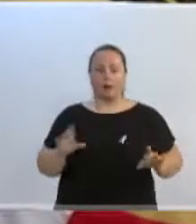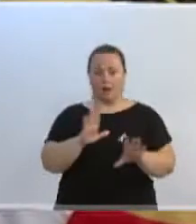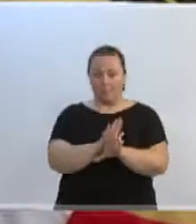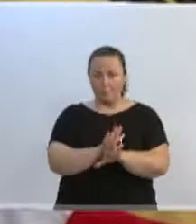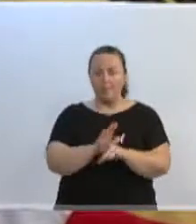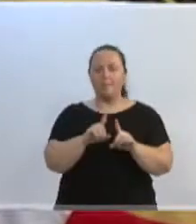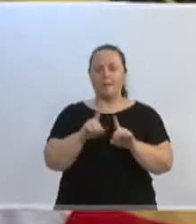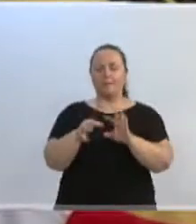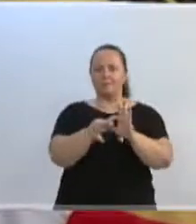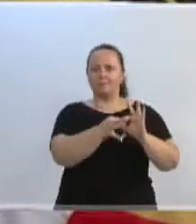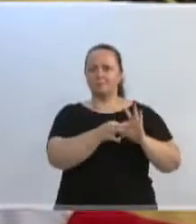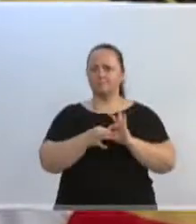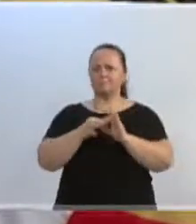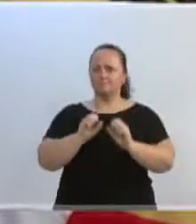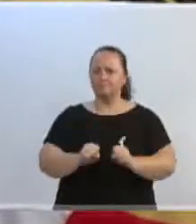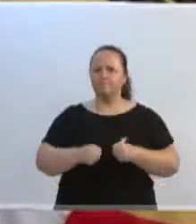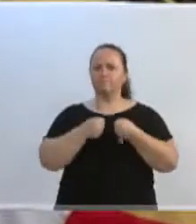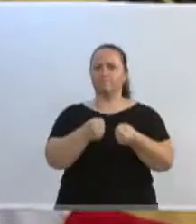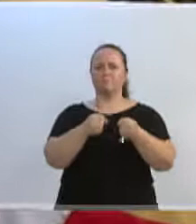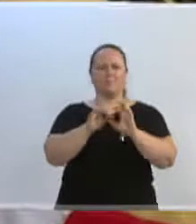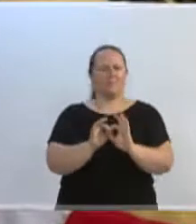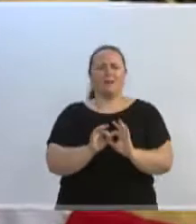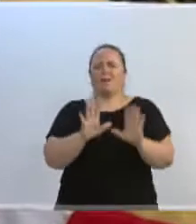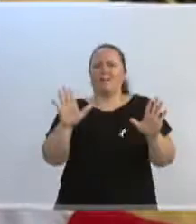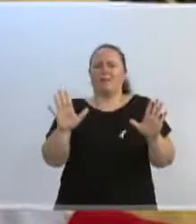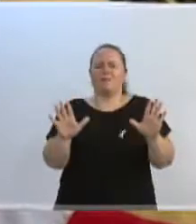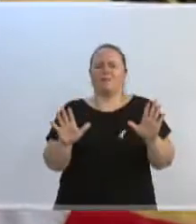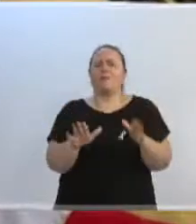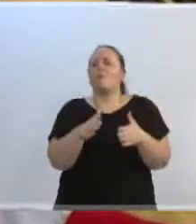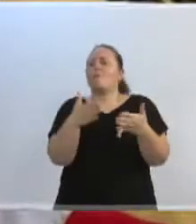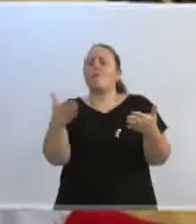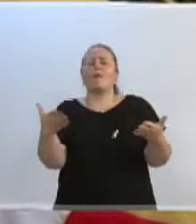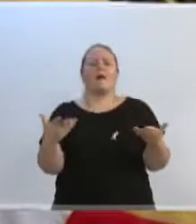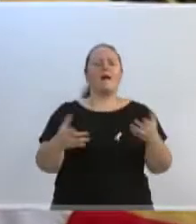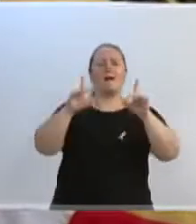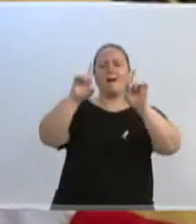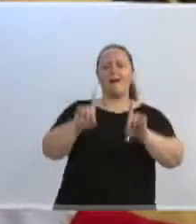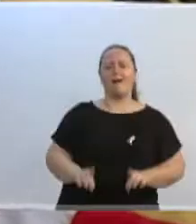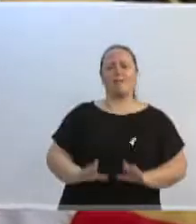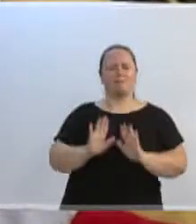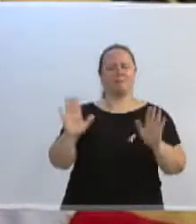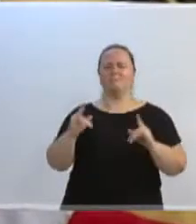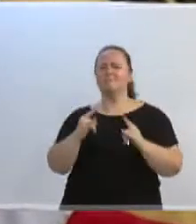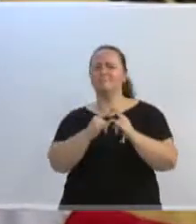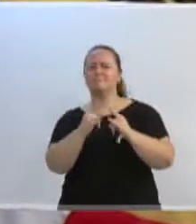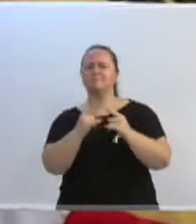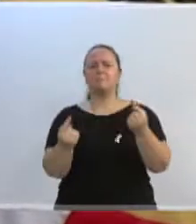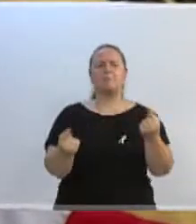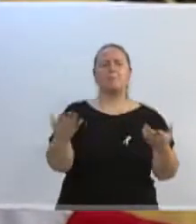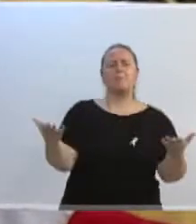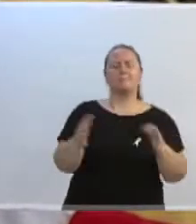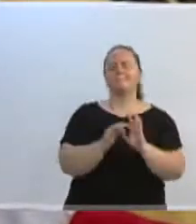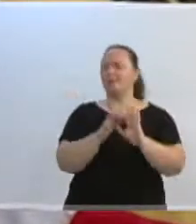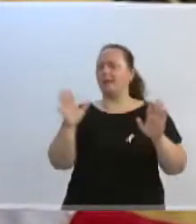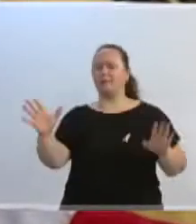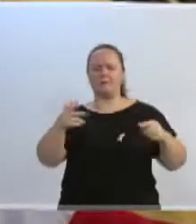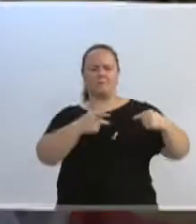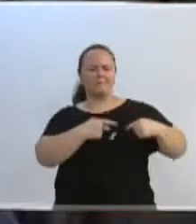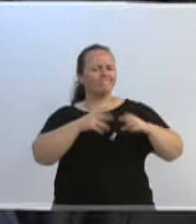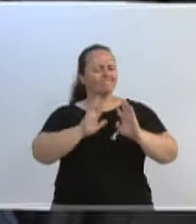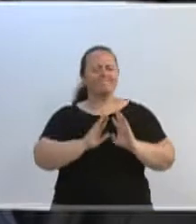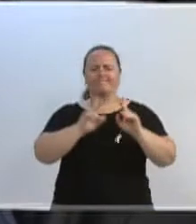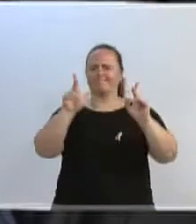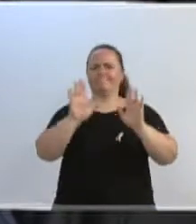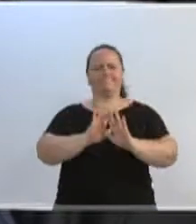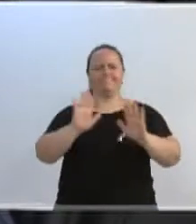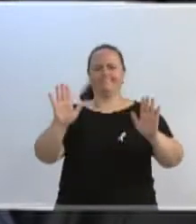unidos esforços, independente de deficiência, independente de instituição, independente de partido, vereador Adriano Pereira,